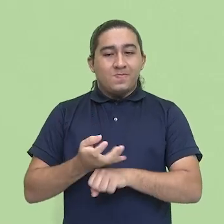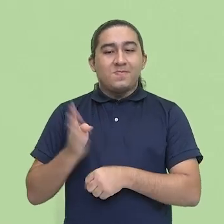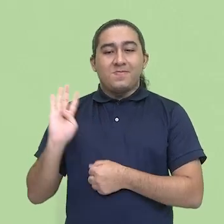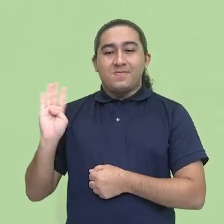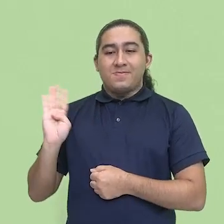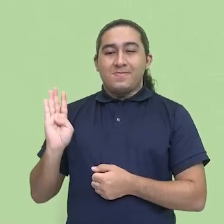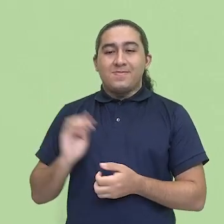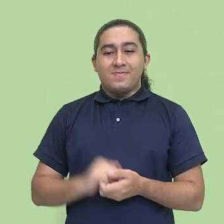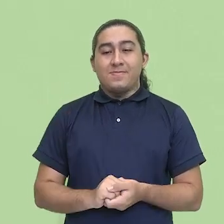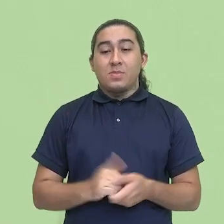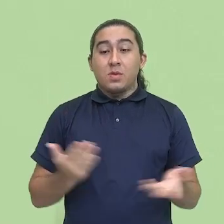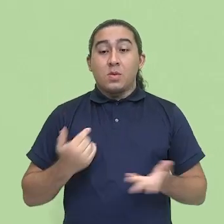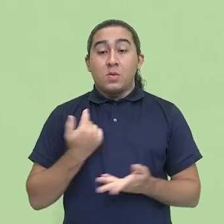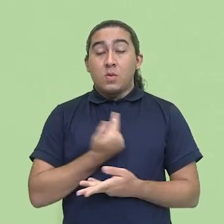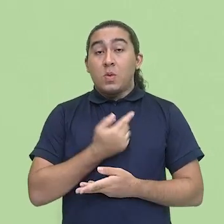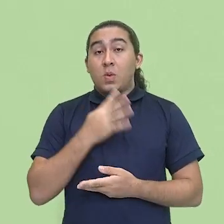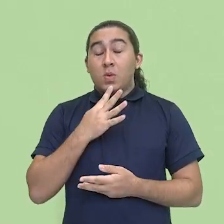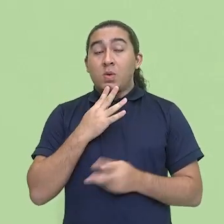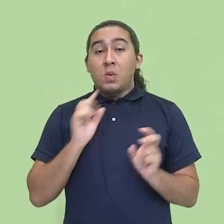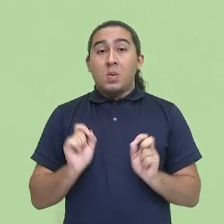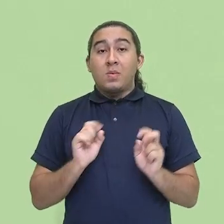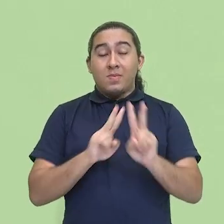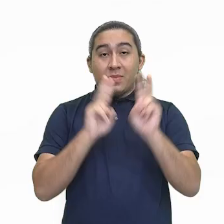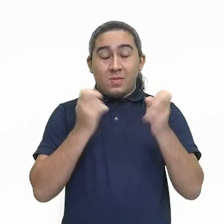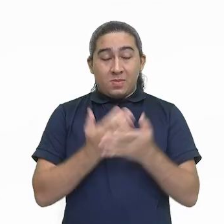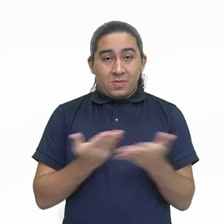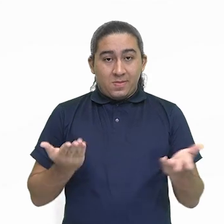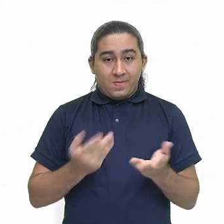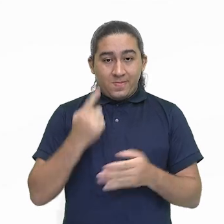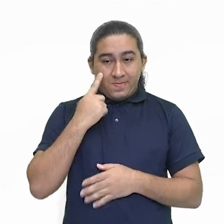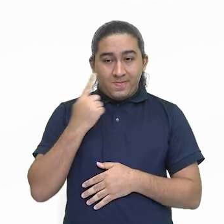Biologia, e vamos conhecer nossa aula de hoje.